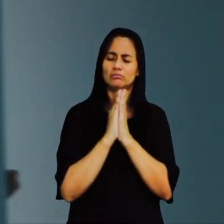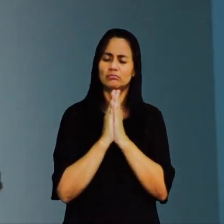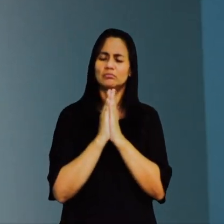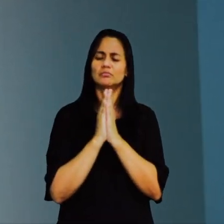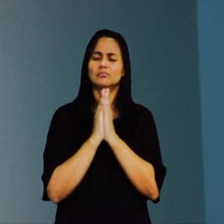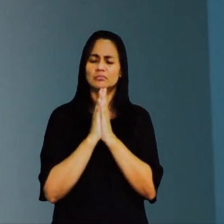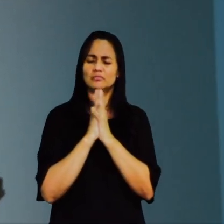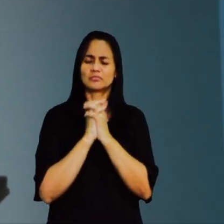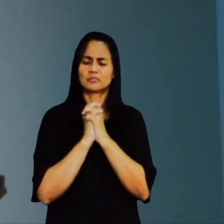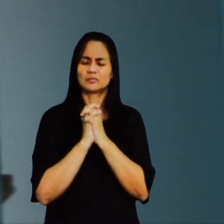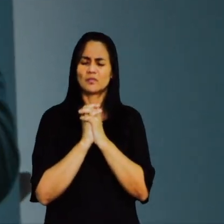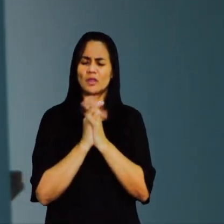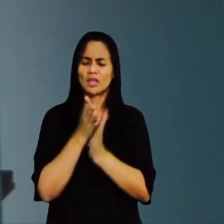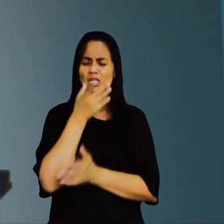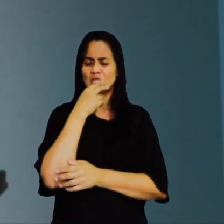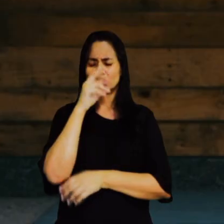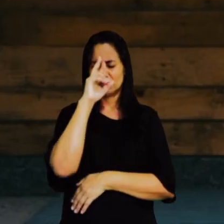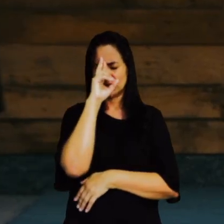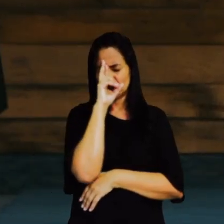Falei, Senhor,